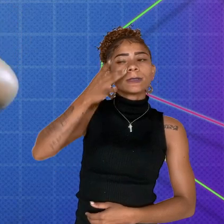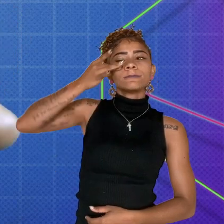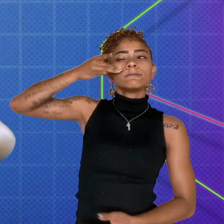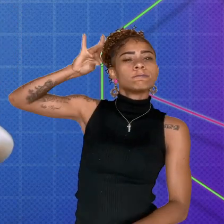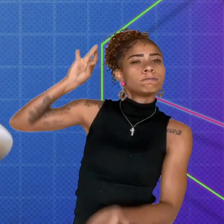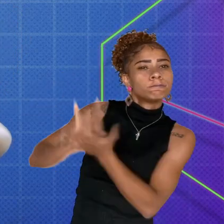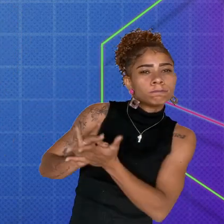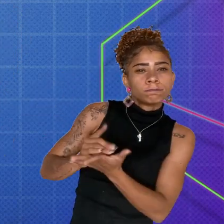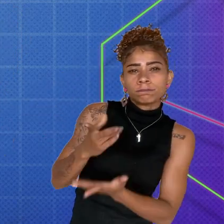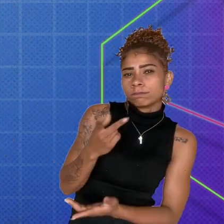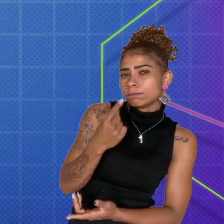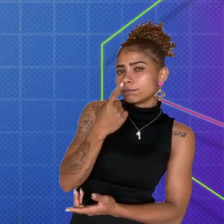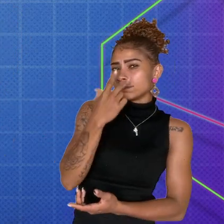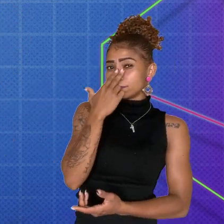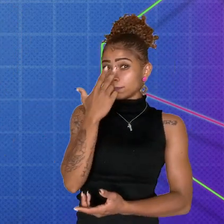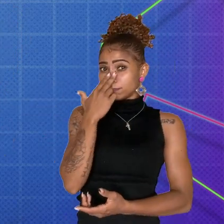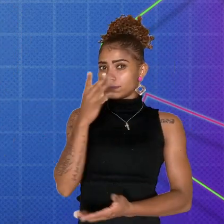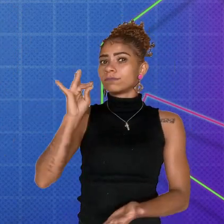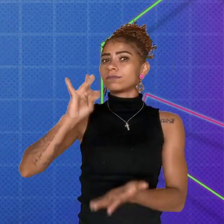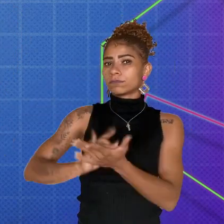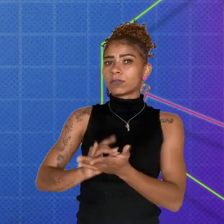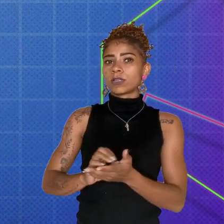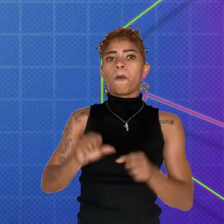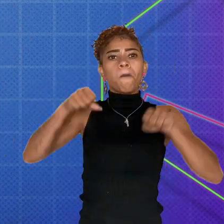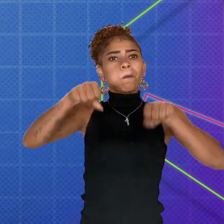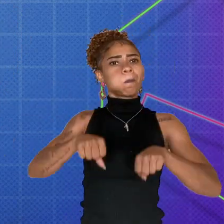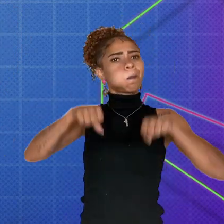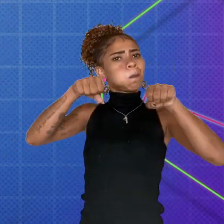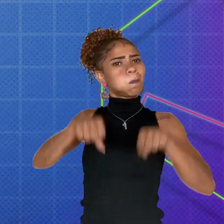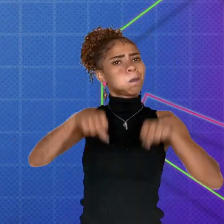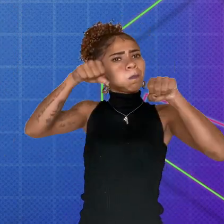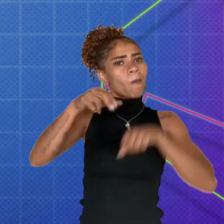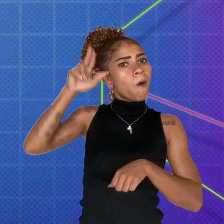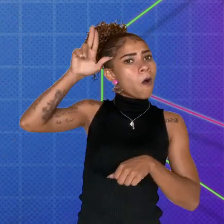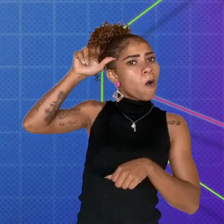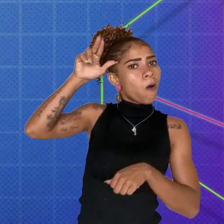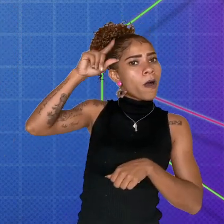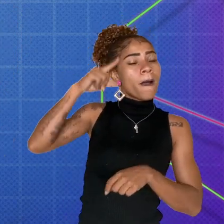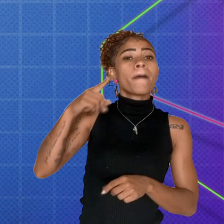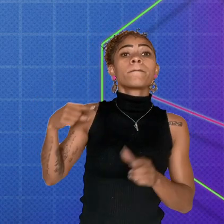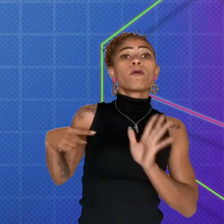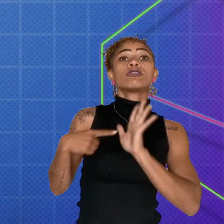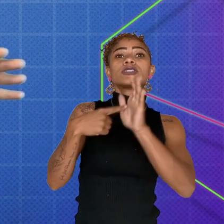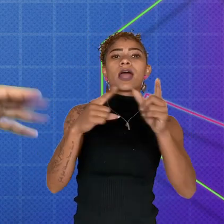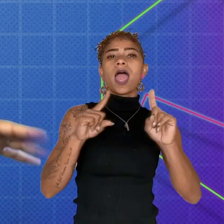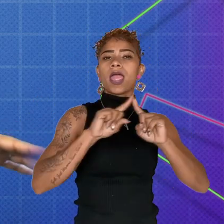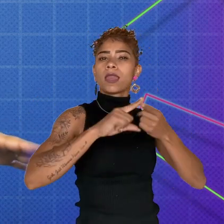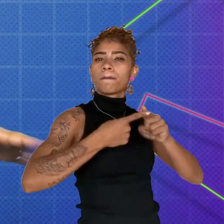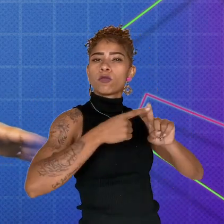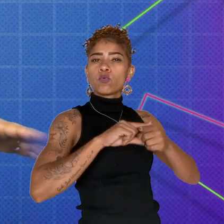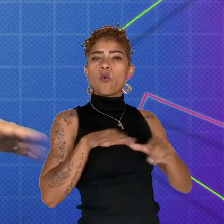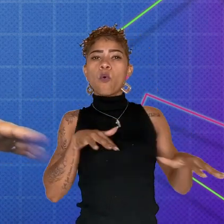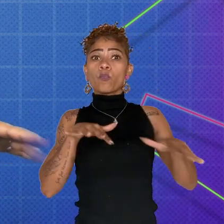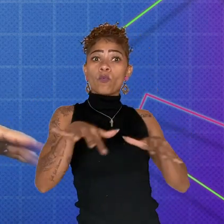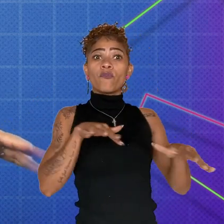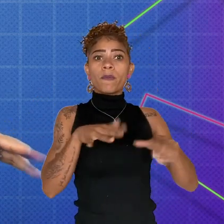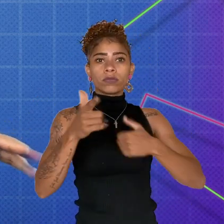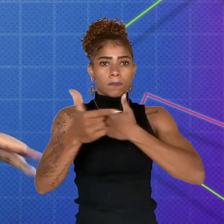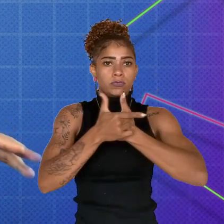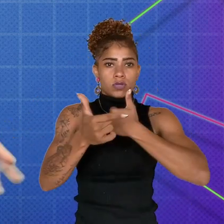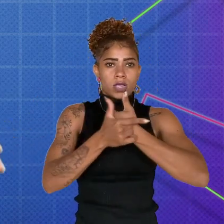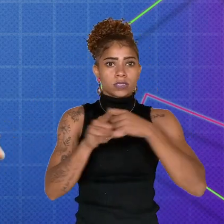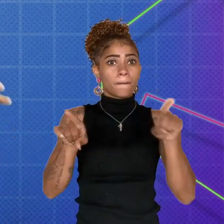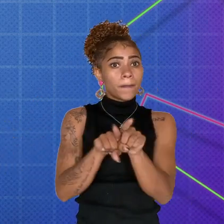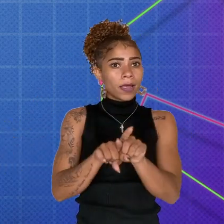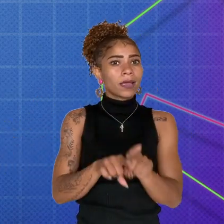mais imersiva. Por exemplo, o som de cavalos galopando pode ser usado para indicar a presença de inimigos ou para acompanhar o movimento dos